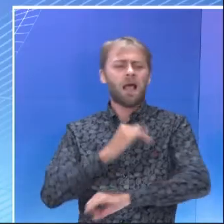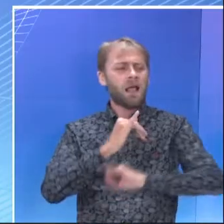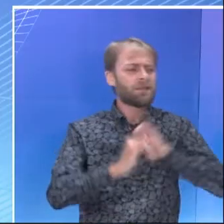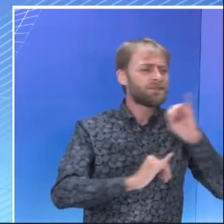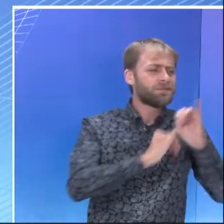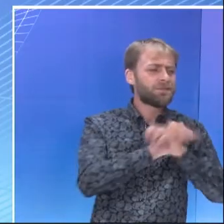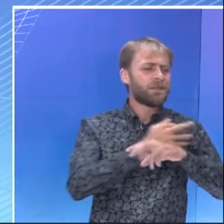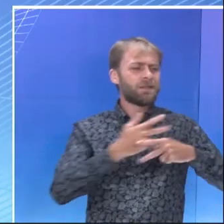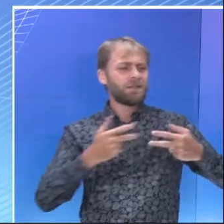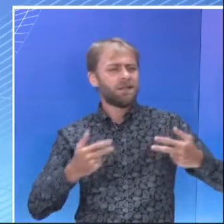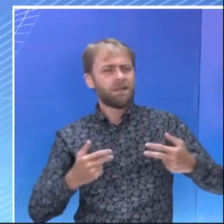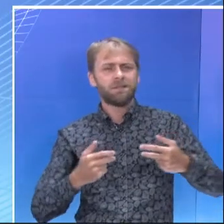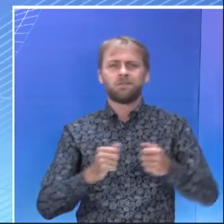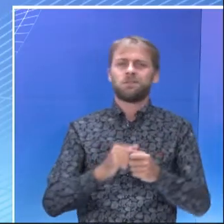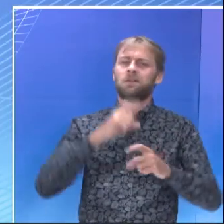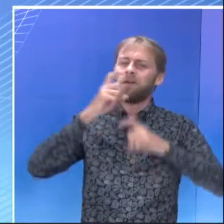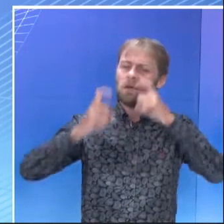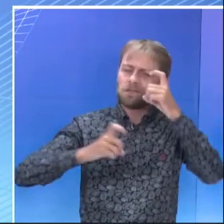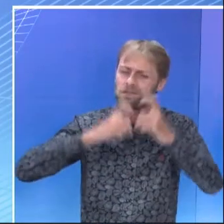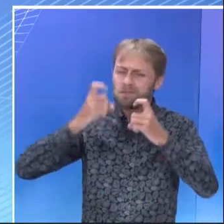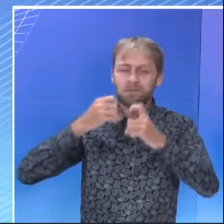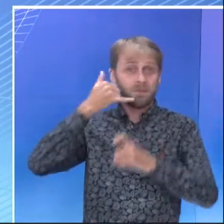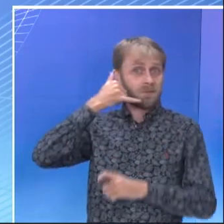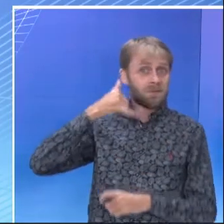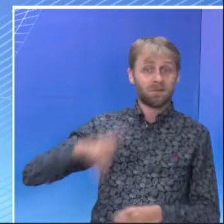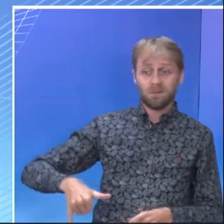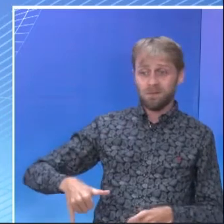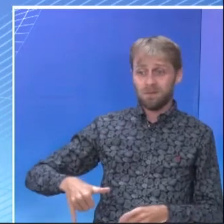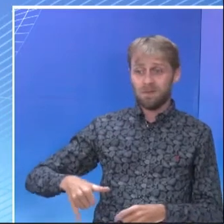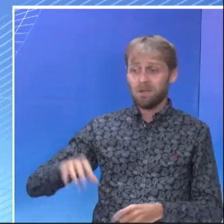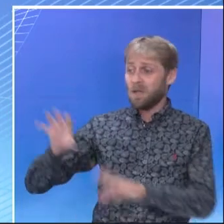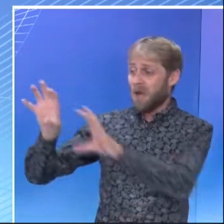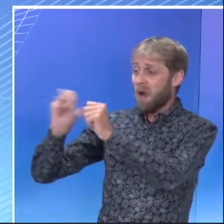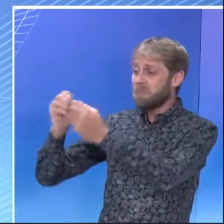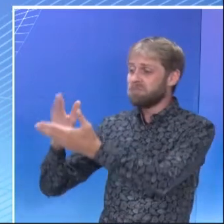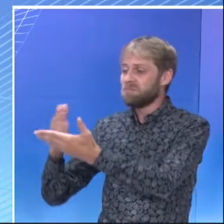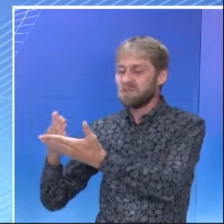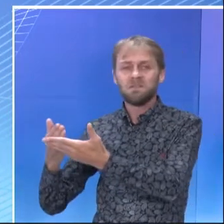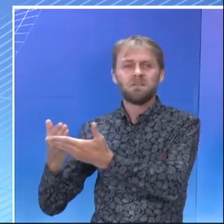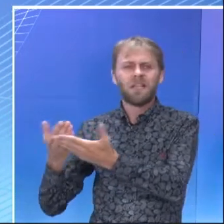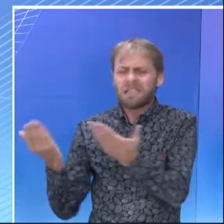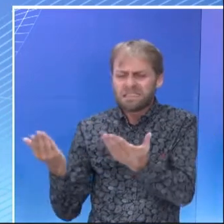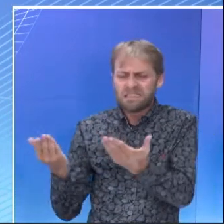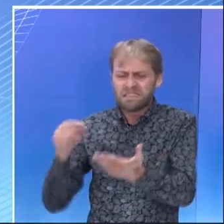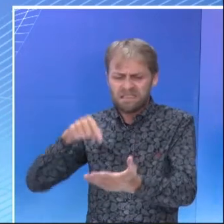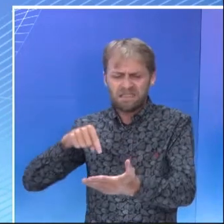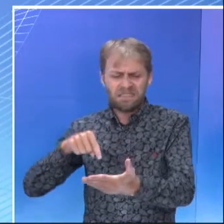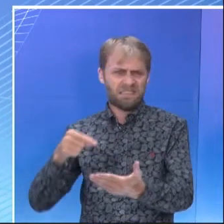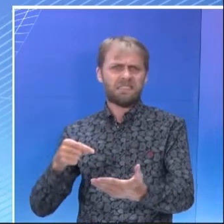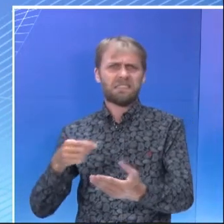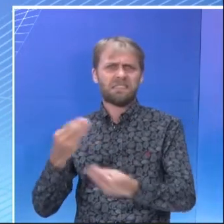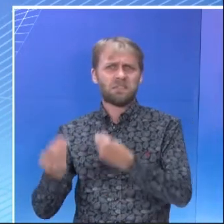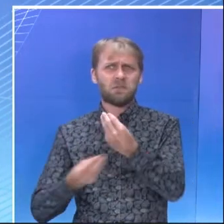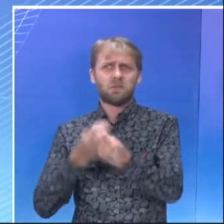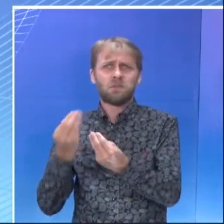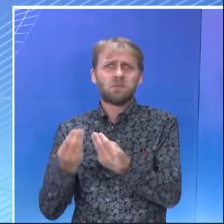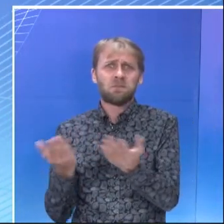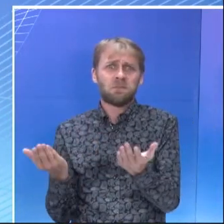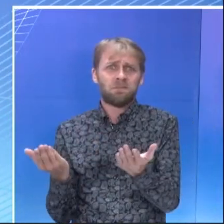tão acostumado com a internet, com o computador, com celulares, que ele pegou o livro e não sabe nem como usa, nem como manusear. É uma